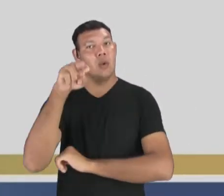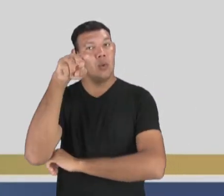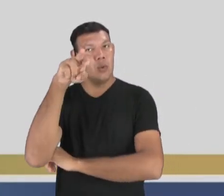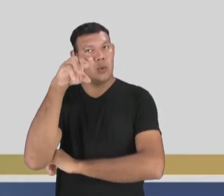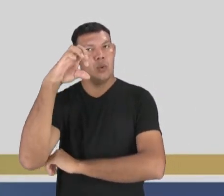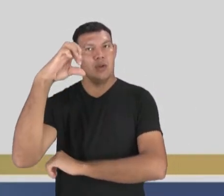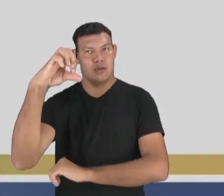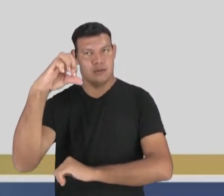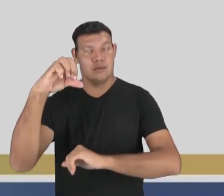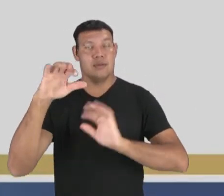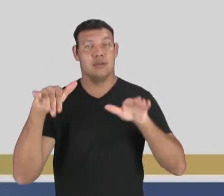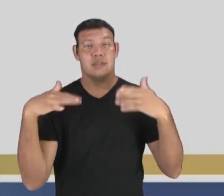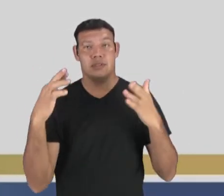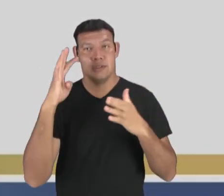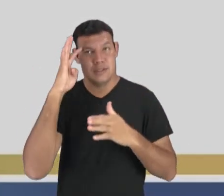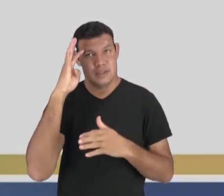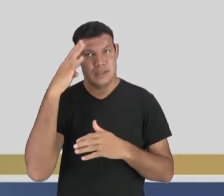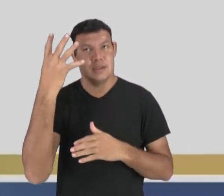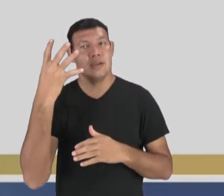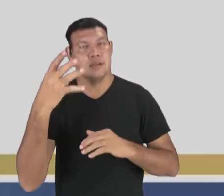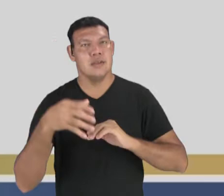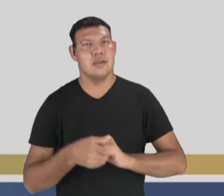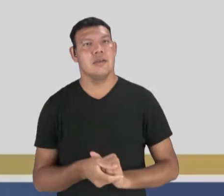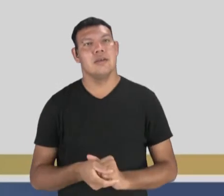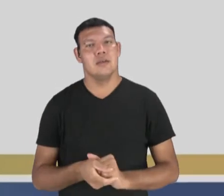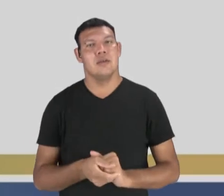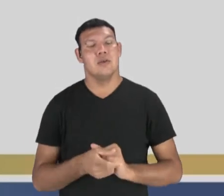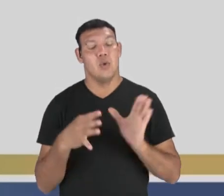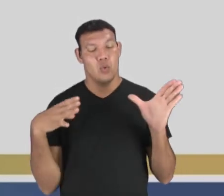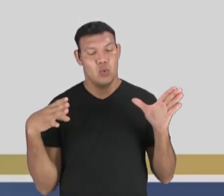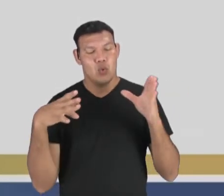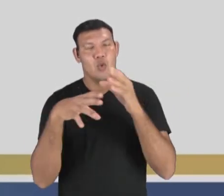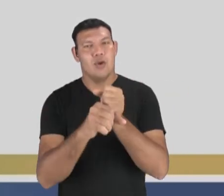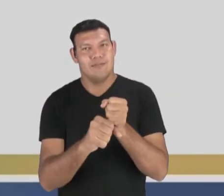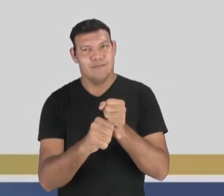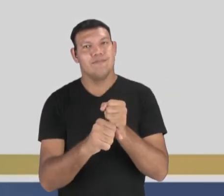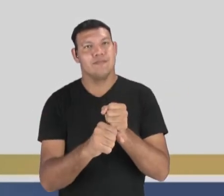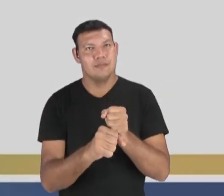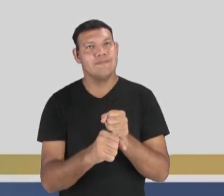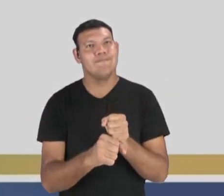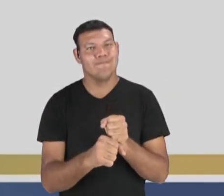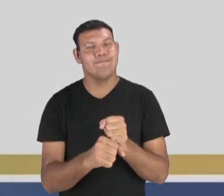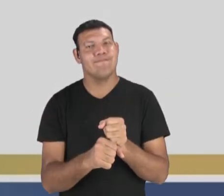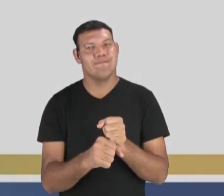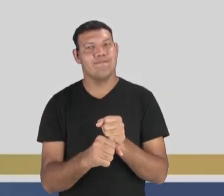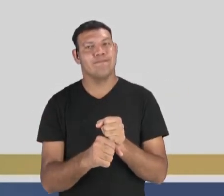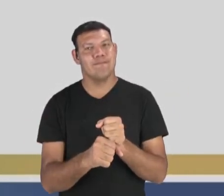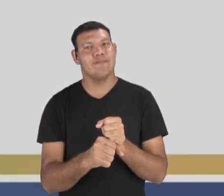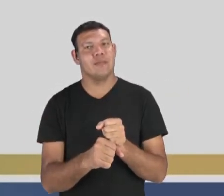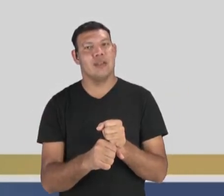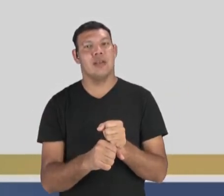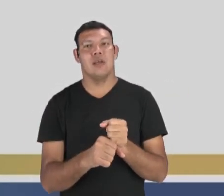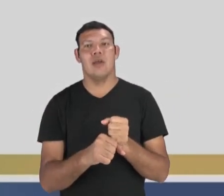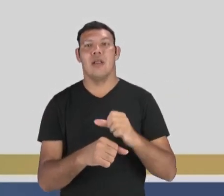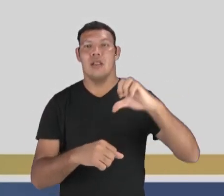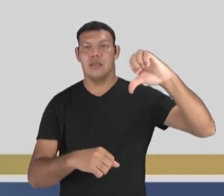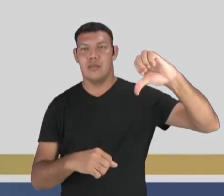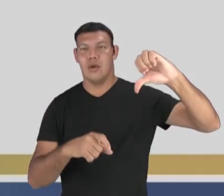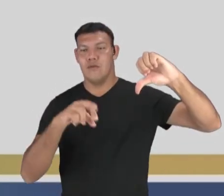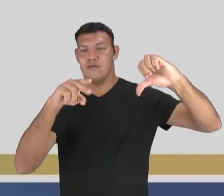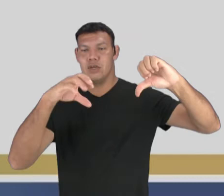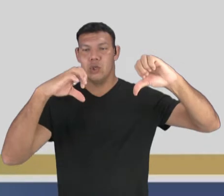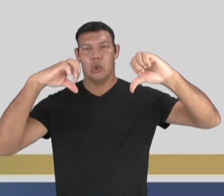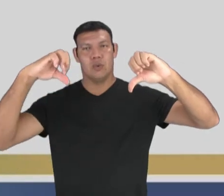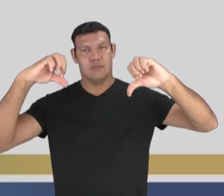caso, quando você resolve essa expressão, você tem um valor absoluto igual a 9.